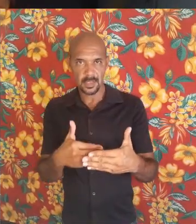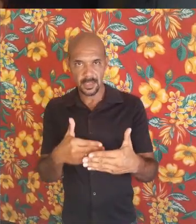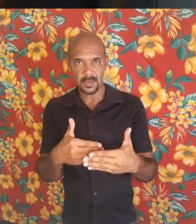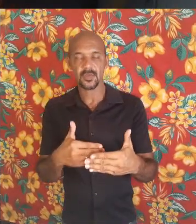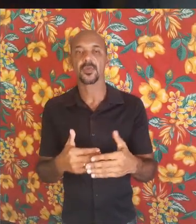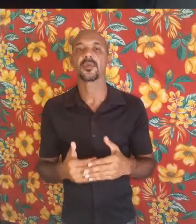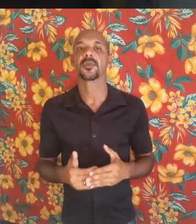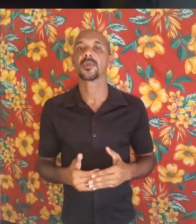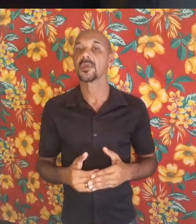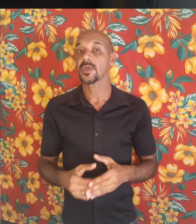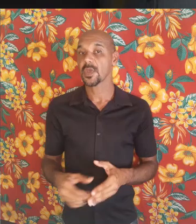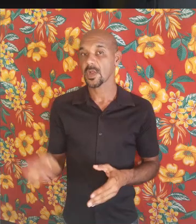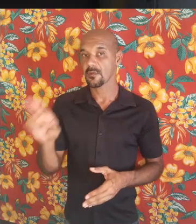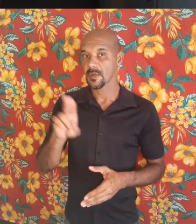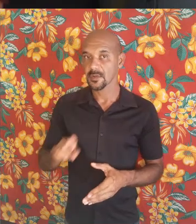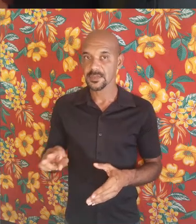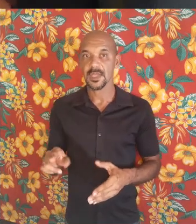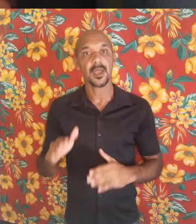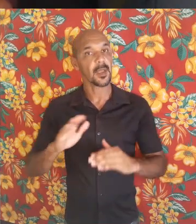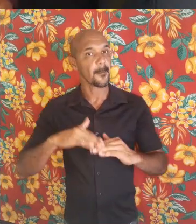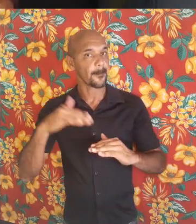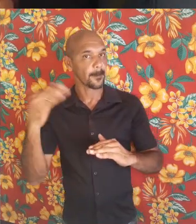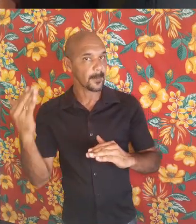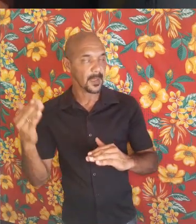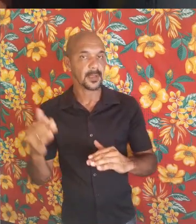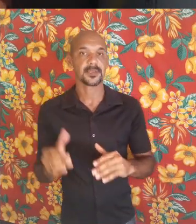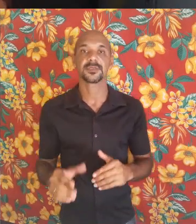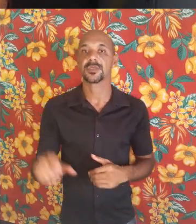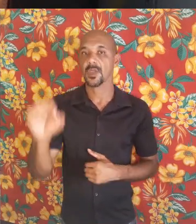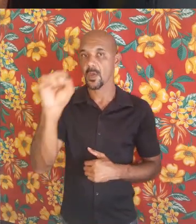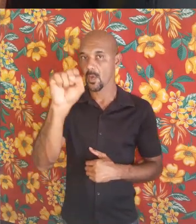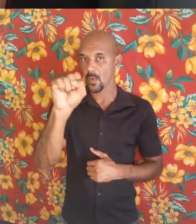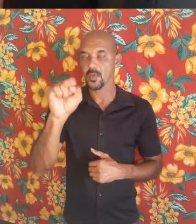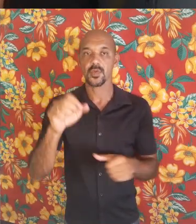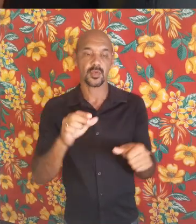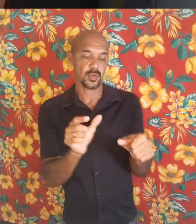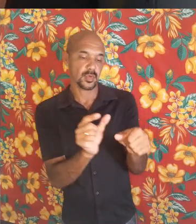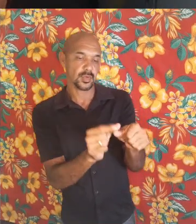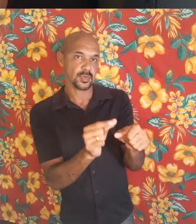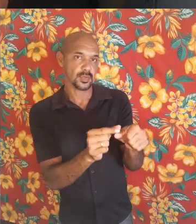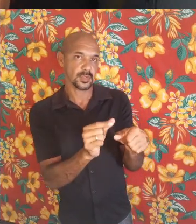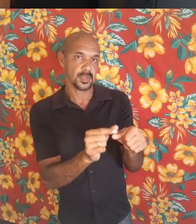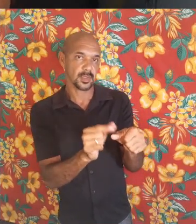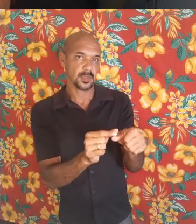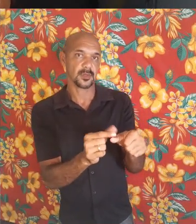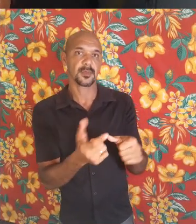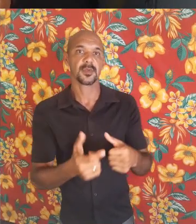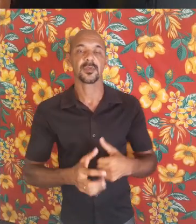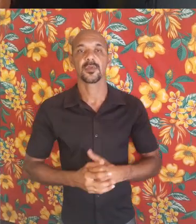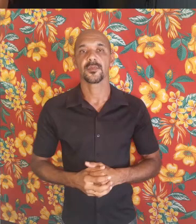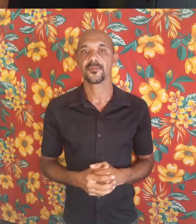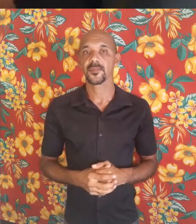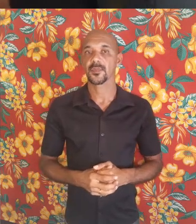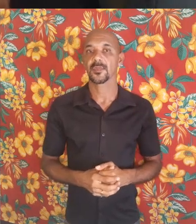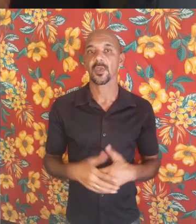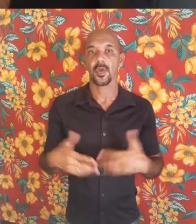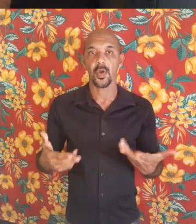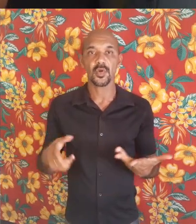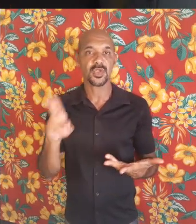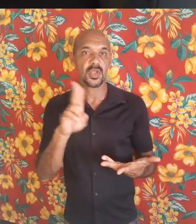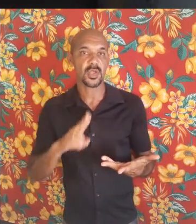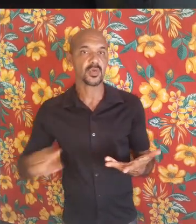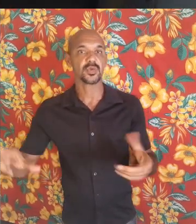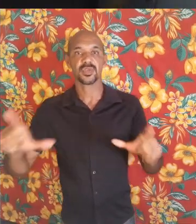certo? Esse tipo. Os pregos que eu utilizo são esses, para fixar o triângulozinho, né? O suporte,